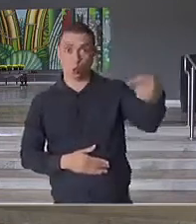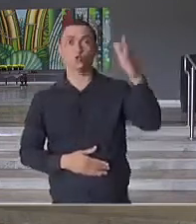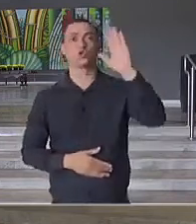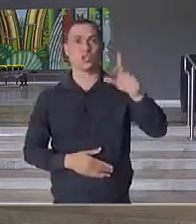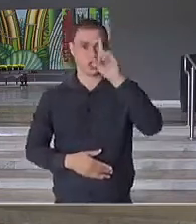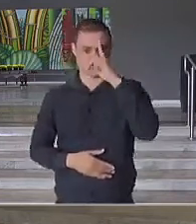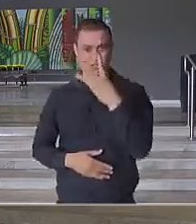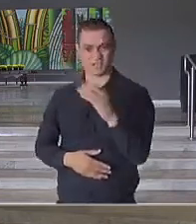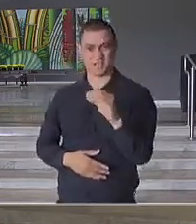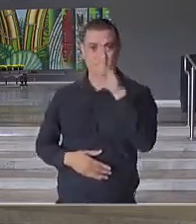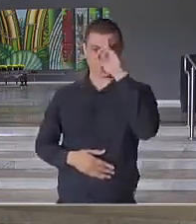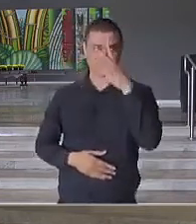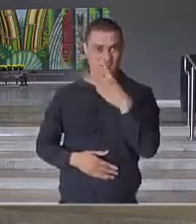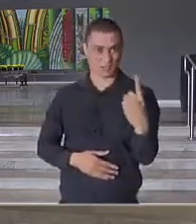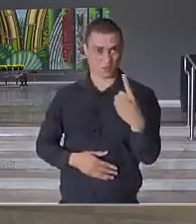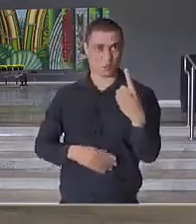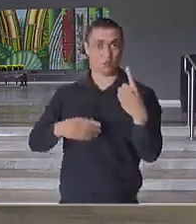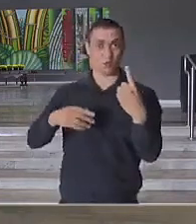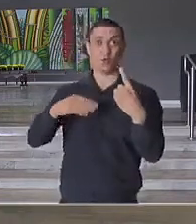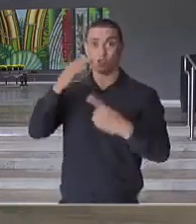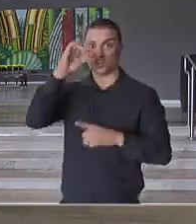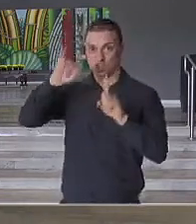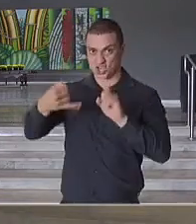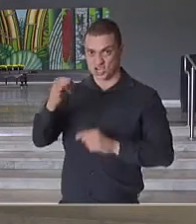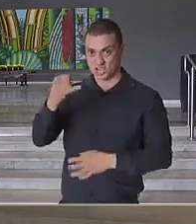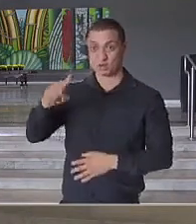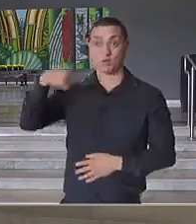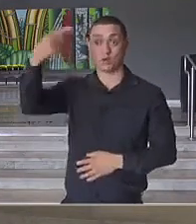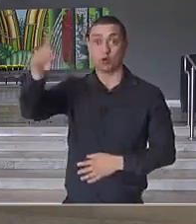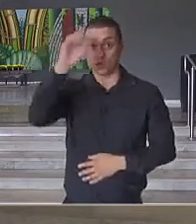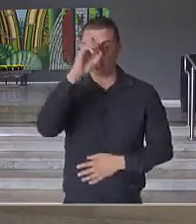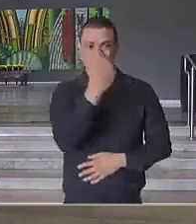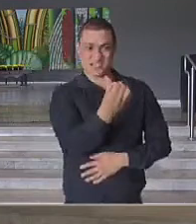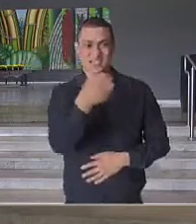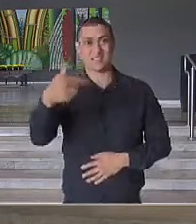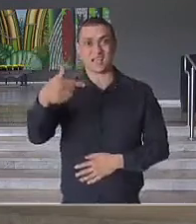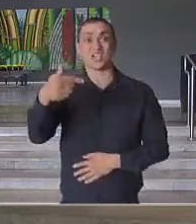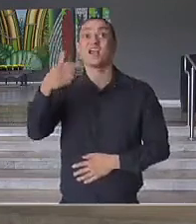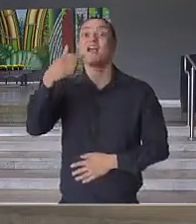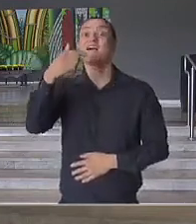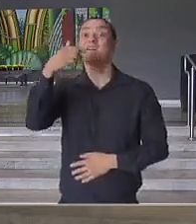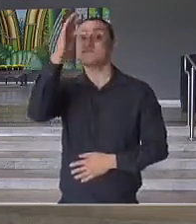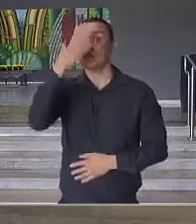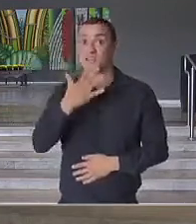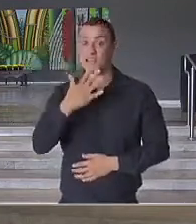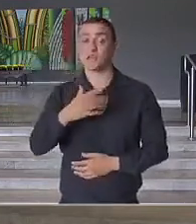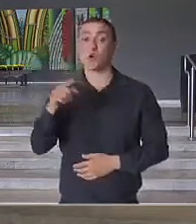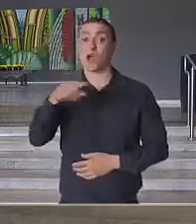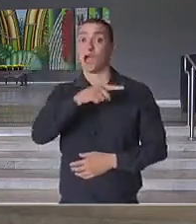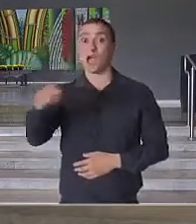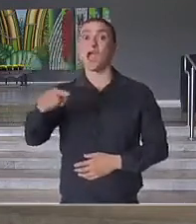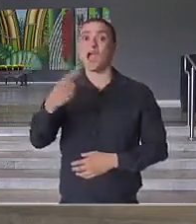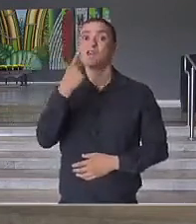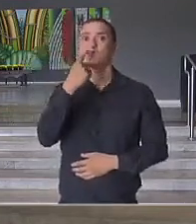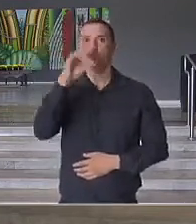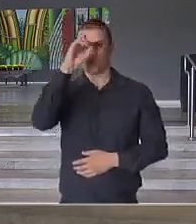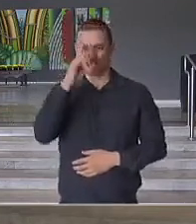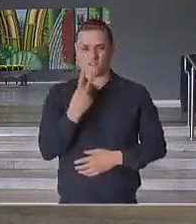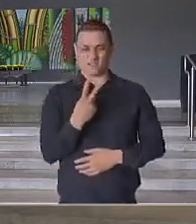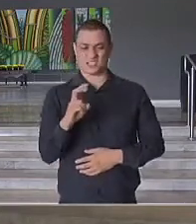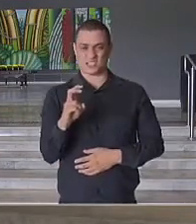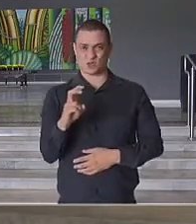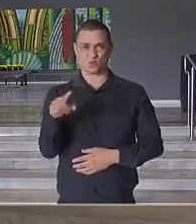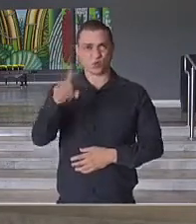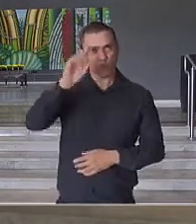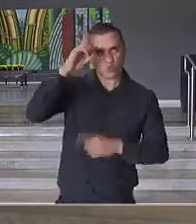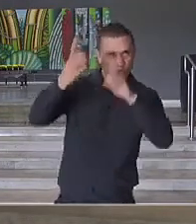31, e no fim de semana seguinte, que é dia 6 e 7 de fevereiro. Tá? Então, sobre o dia 25, que houve